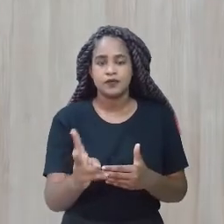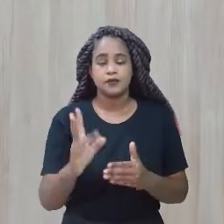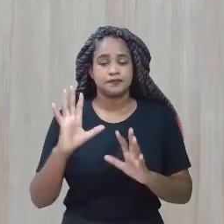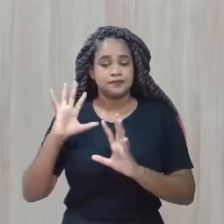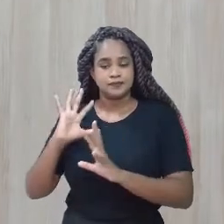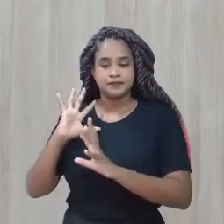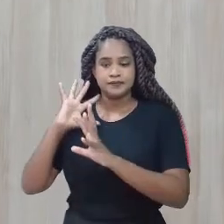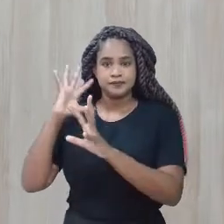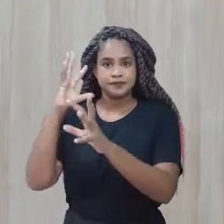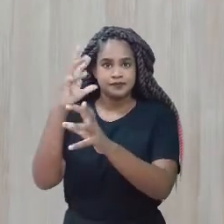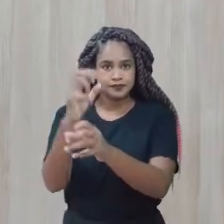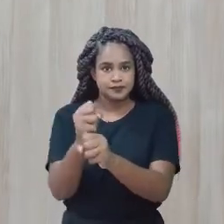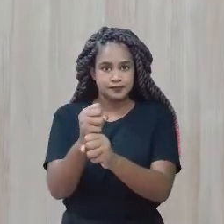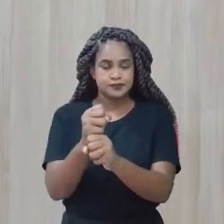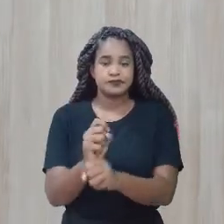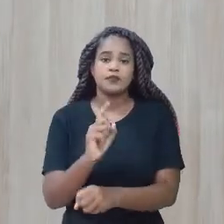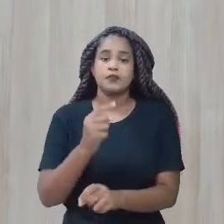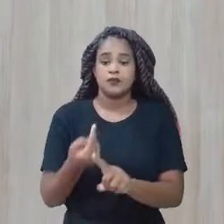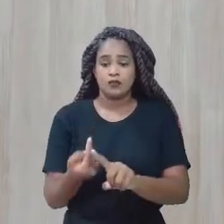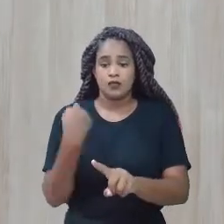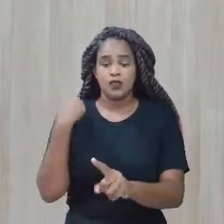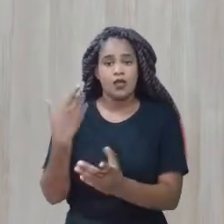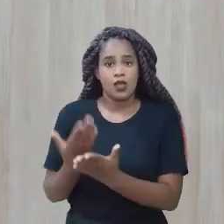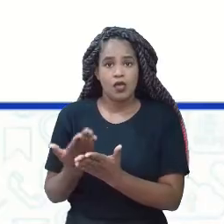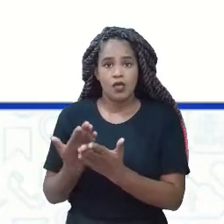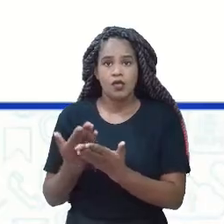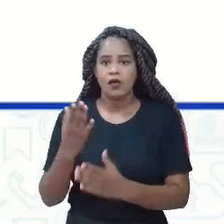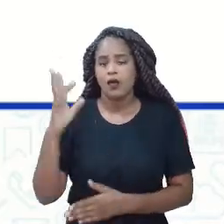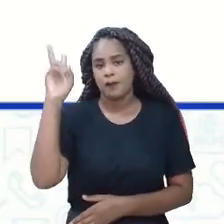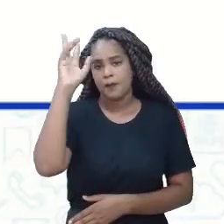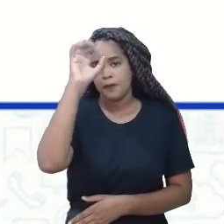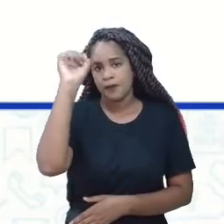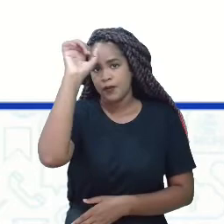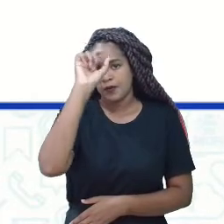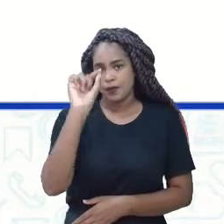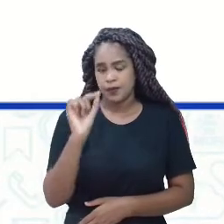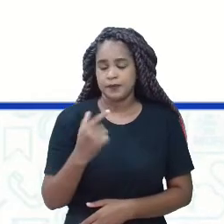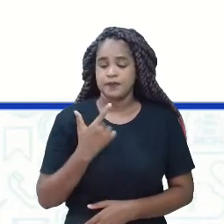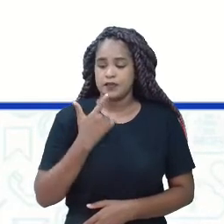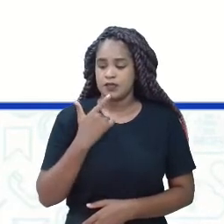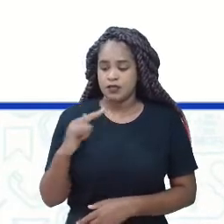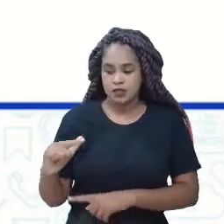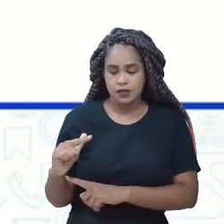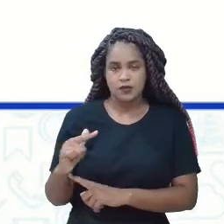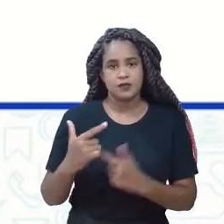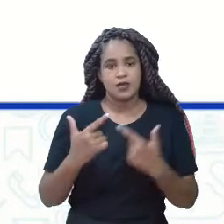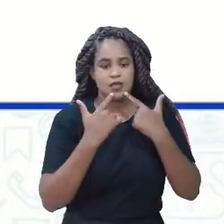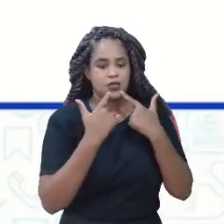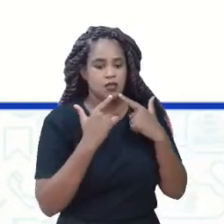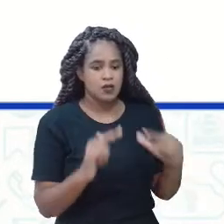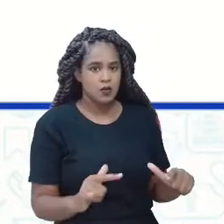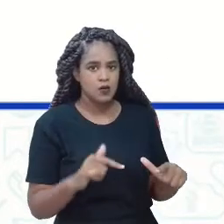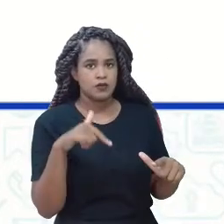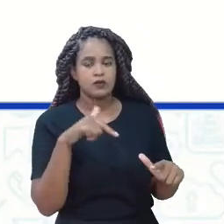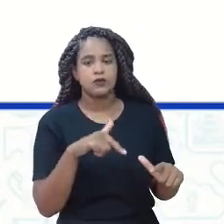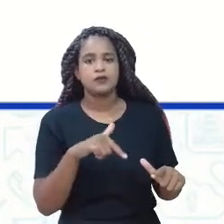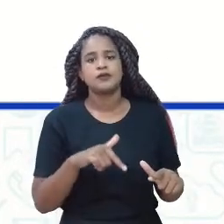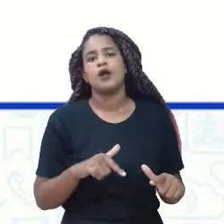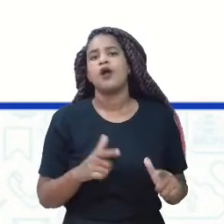Revisando, aprendemos na aula anterior que a língua e a linguagem são